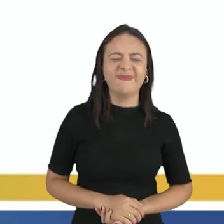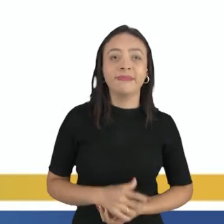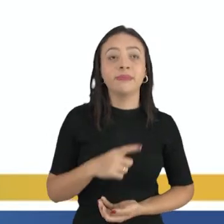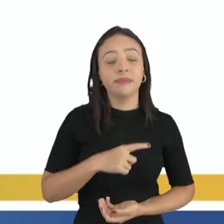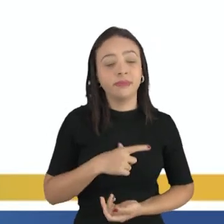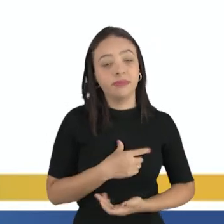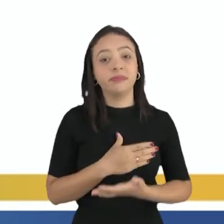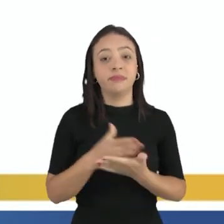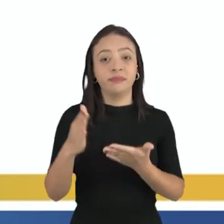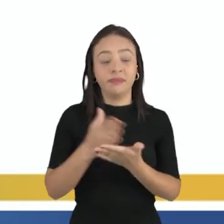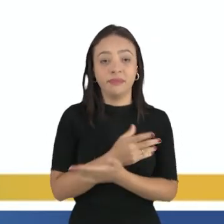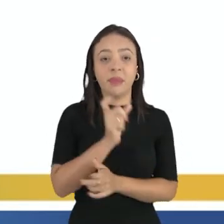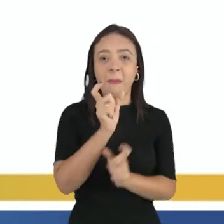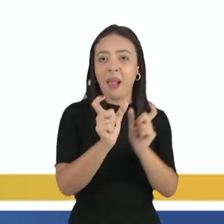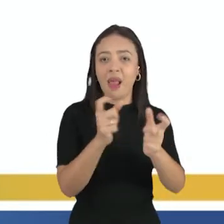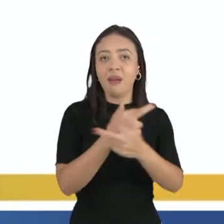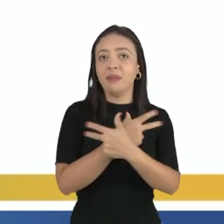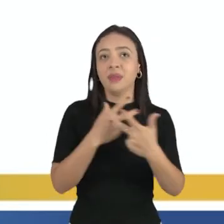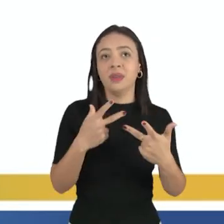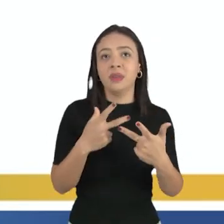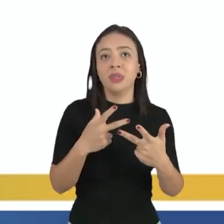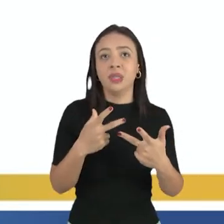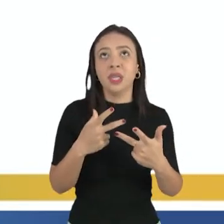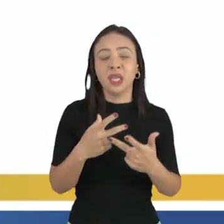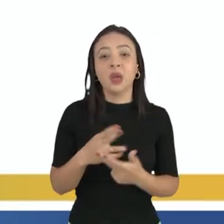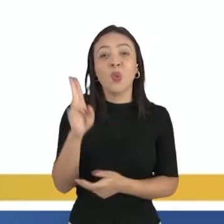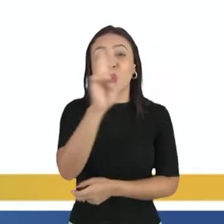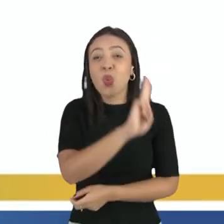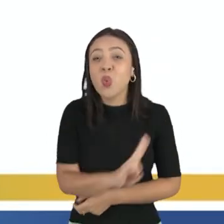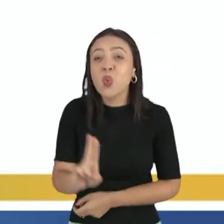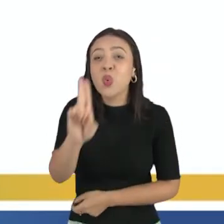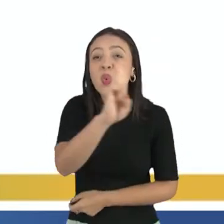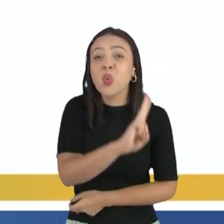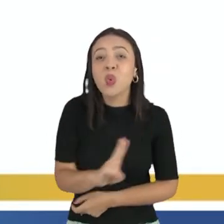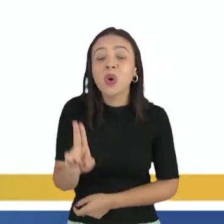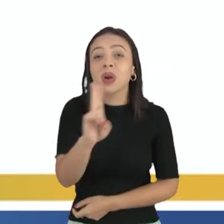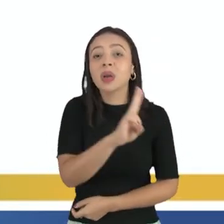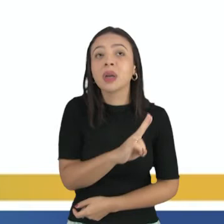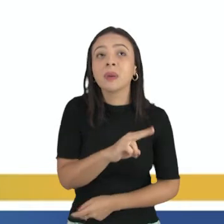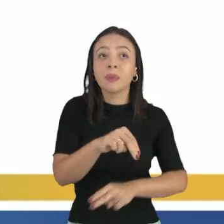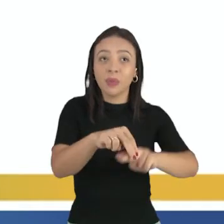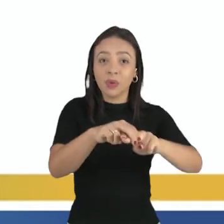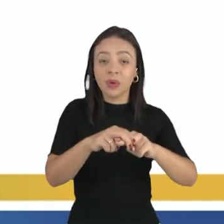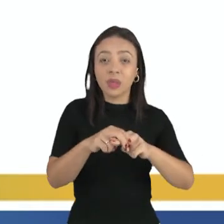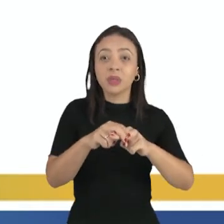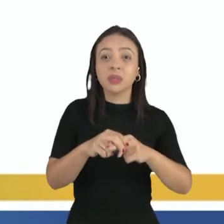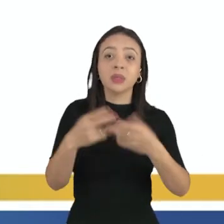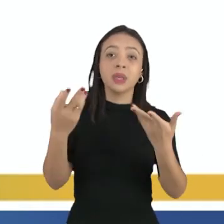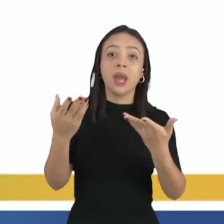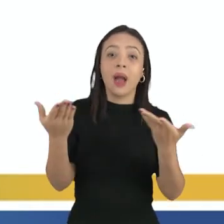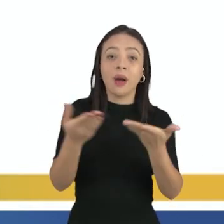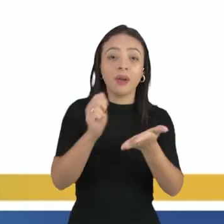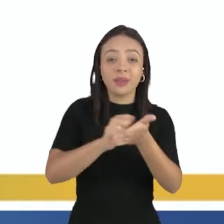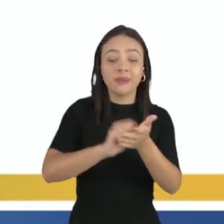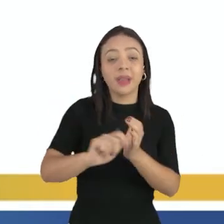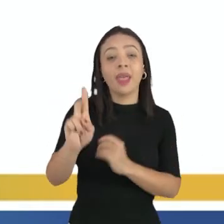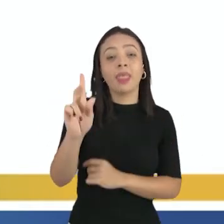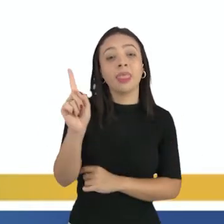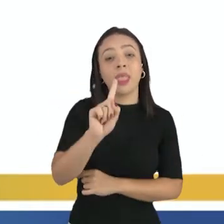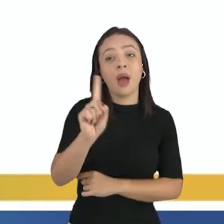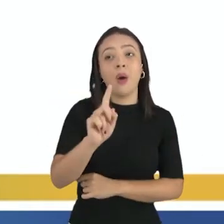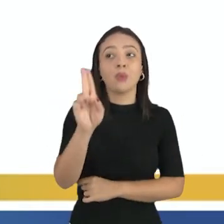algumas palavras, muitas palavras, elas tornaram-se tão usuais que atualmente elas não são escritas mais com